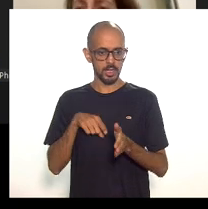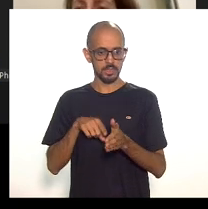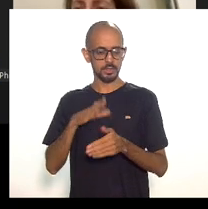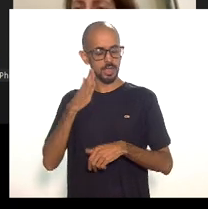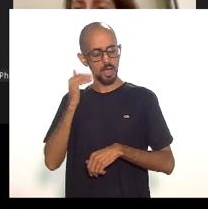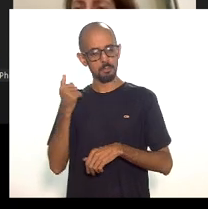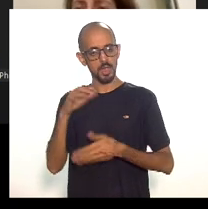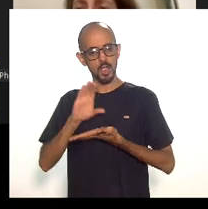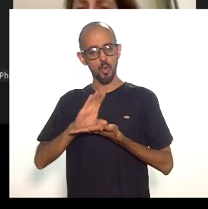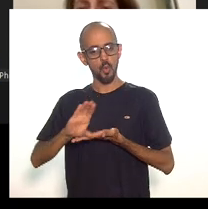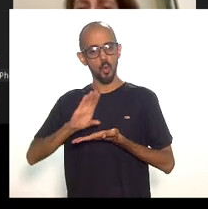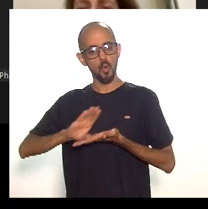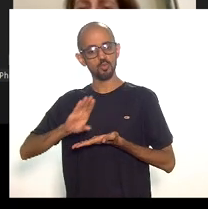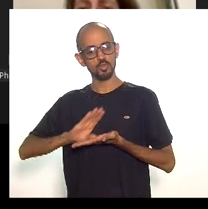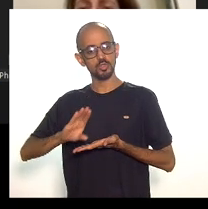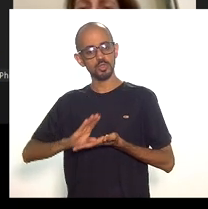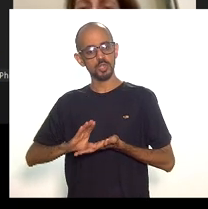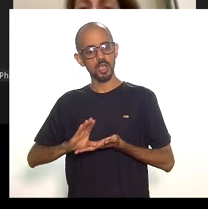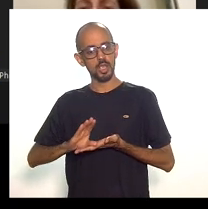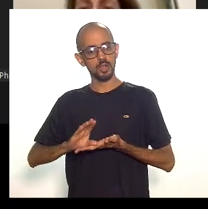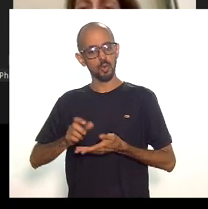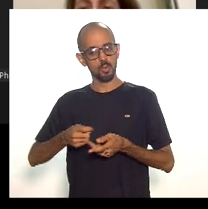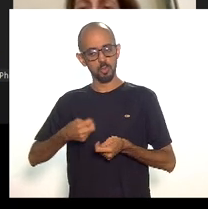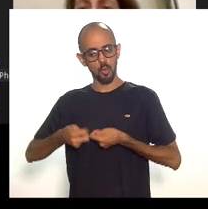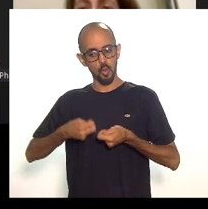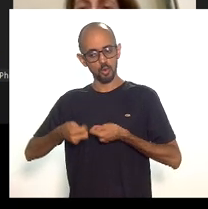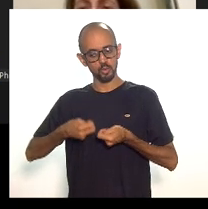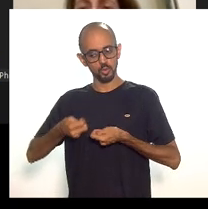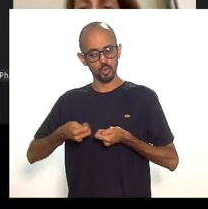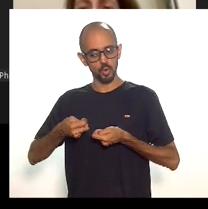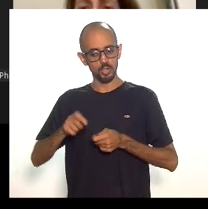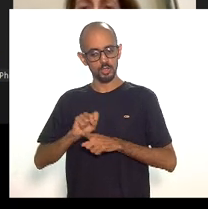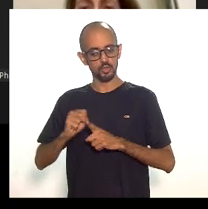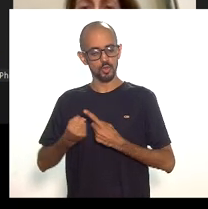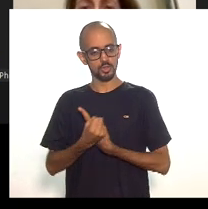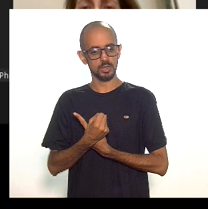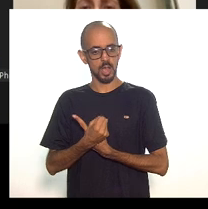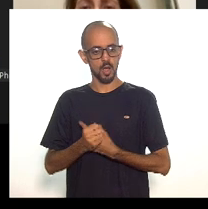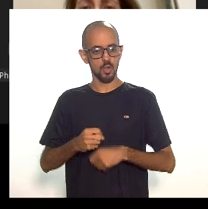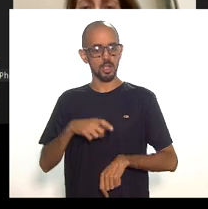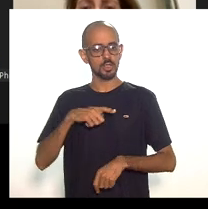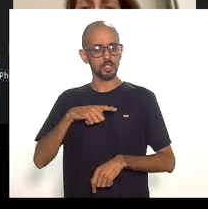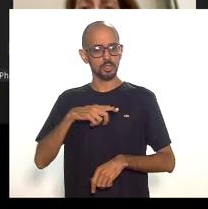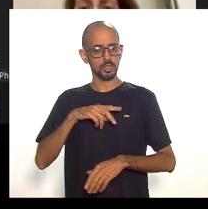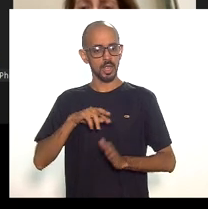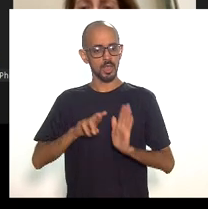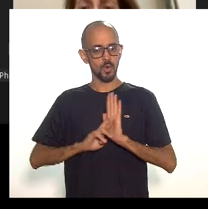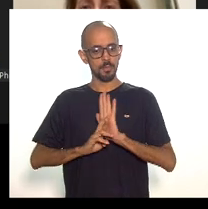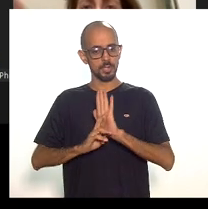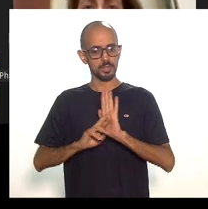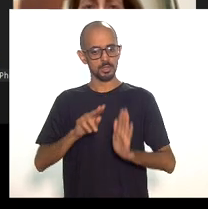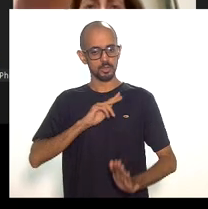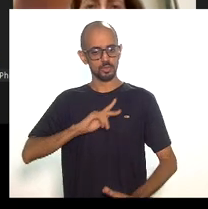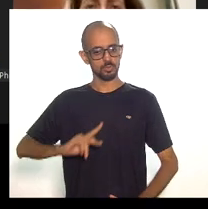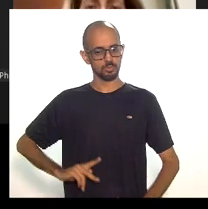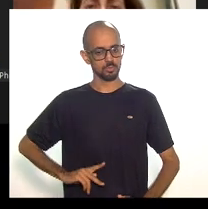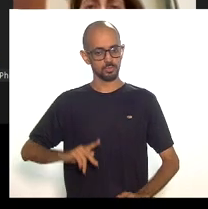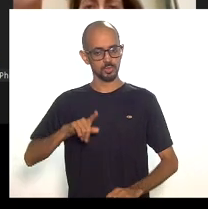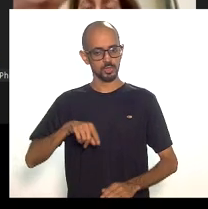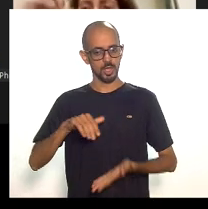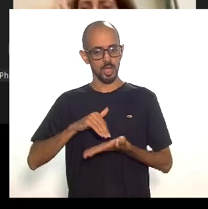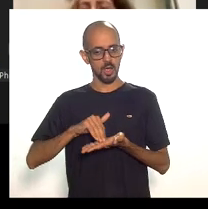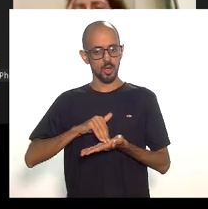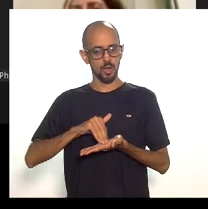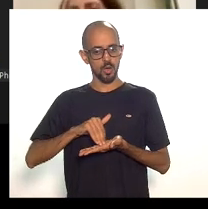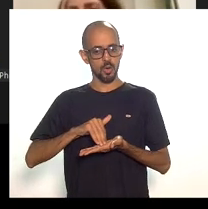controle social, porque nós somos já representados no Conselho pelo nosso presidente, que atualmente é o secretário estadual de